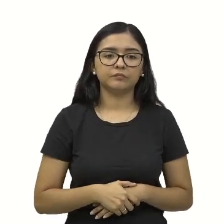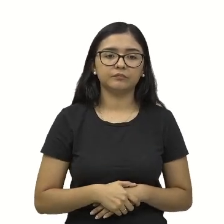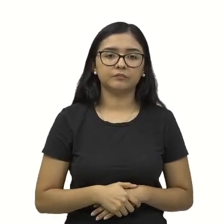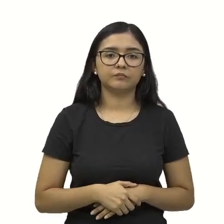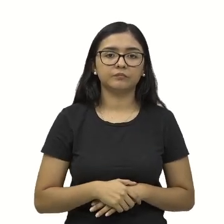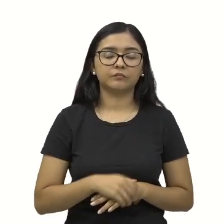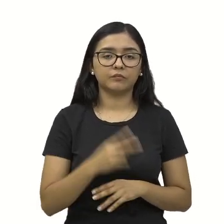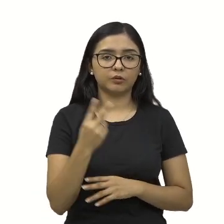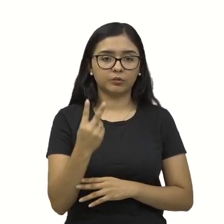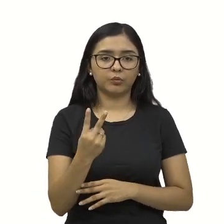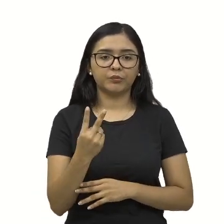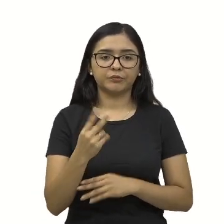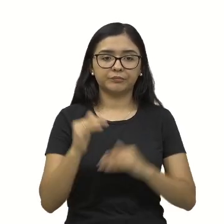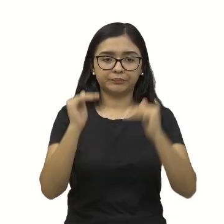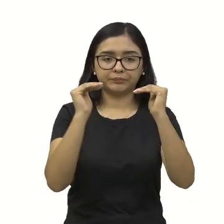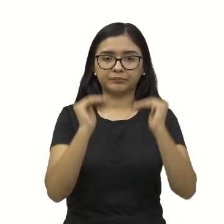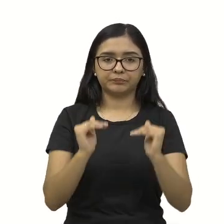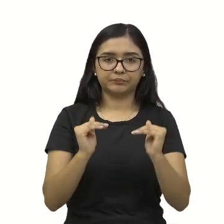2,